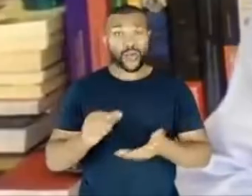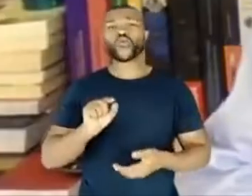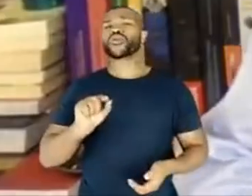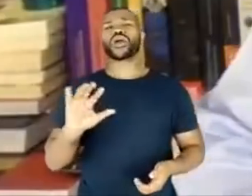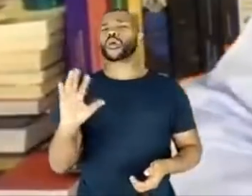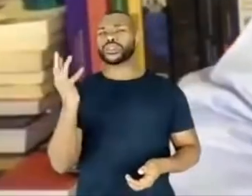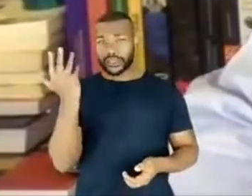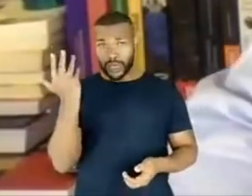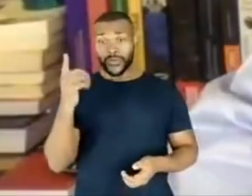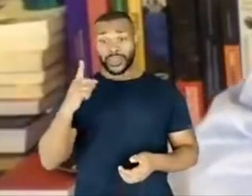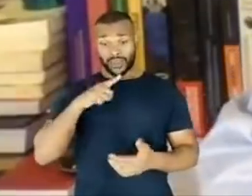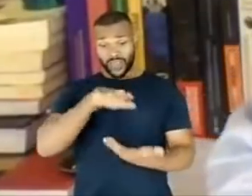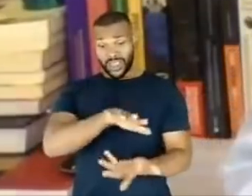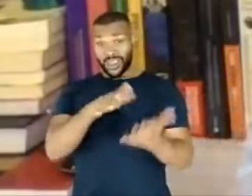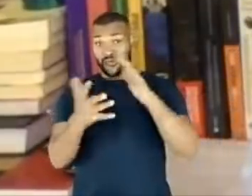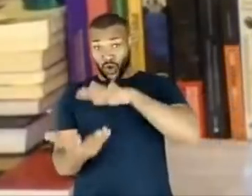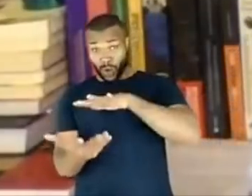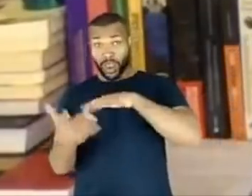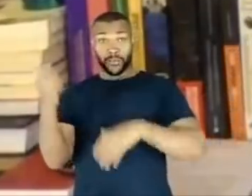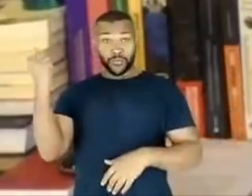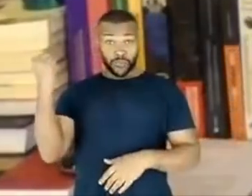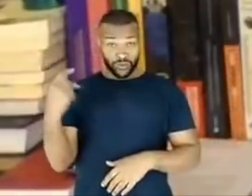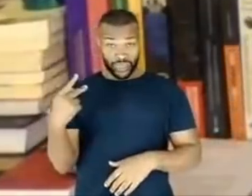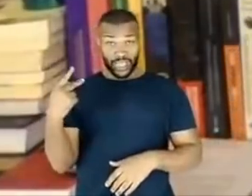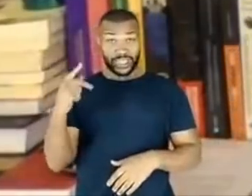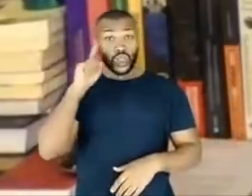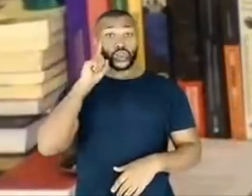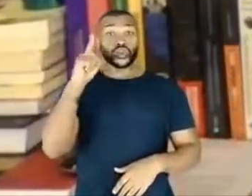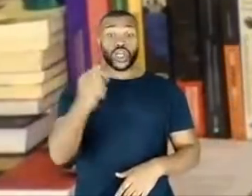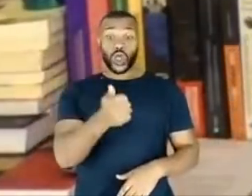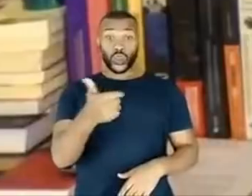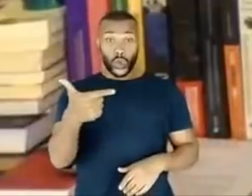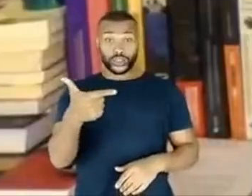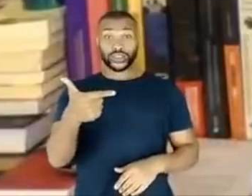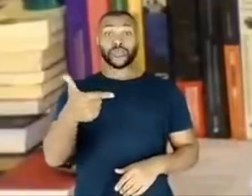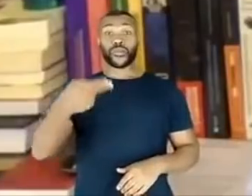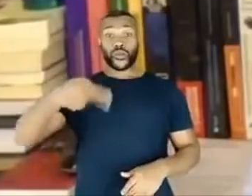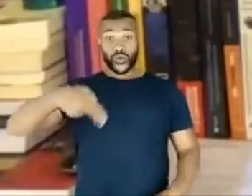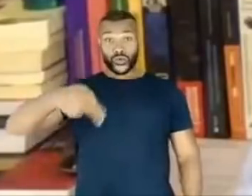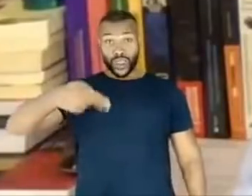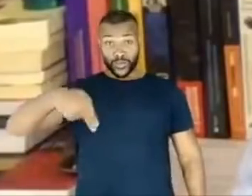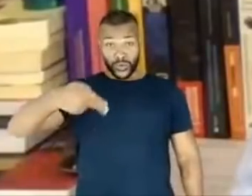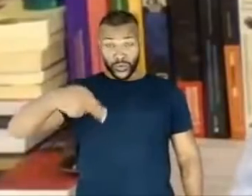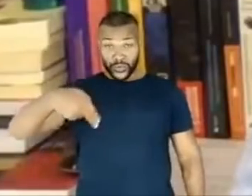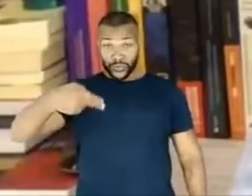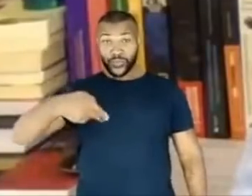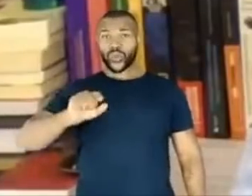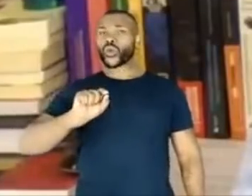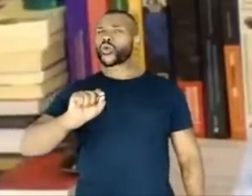da Previdência já a partir do dia 12 de novembro. Foi instituído